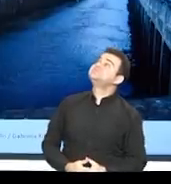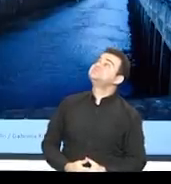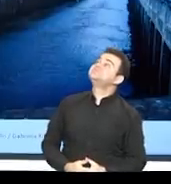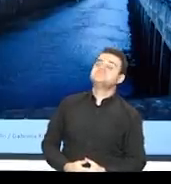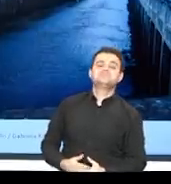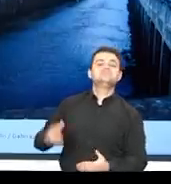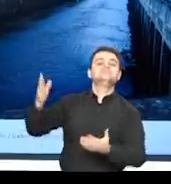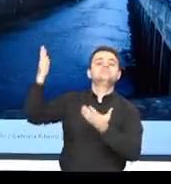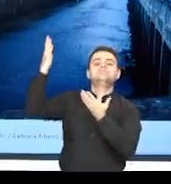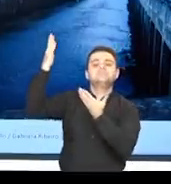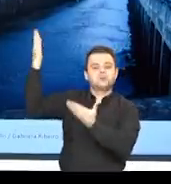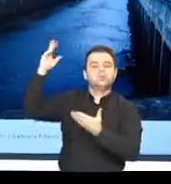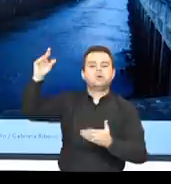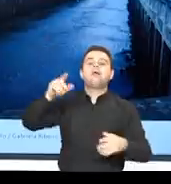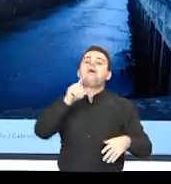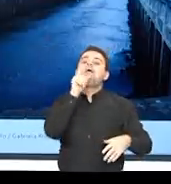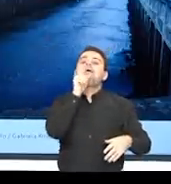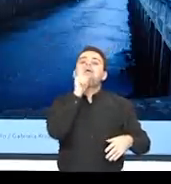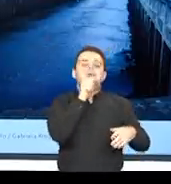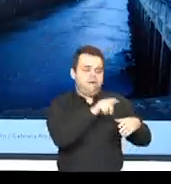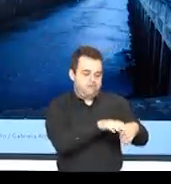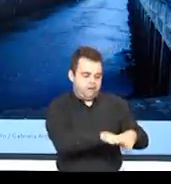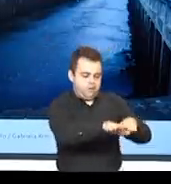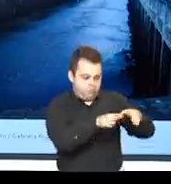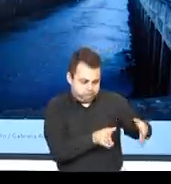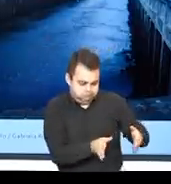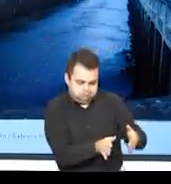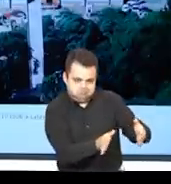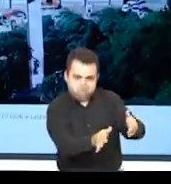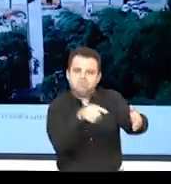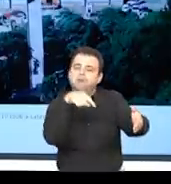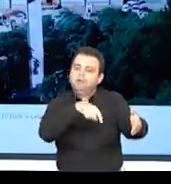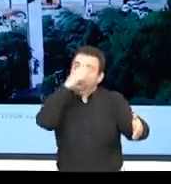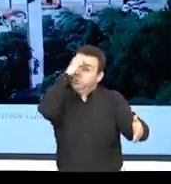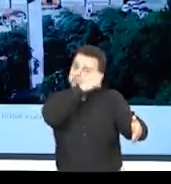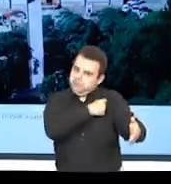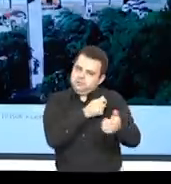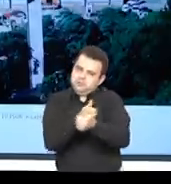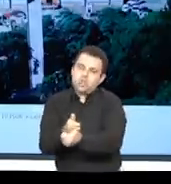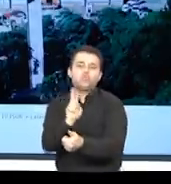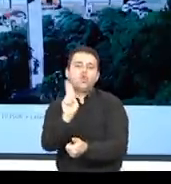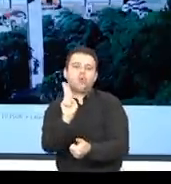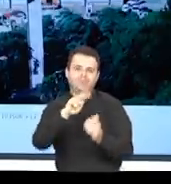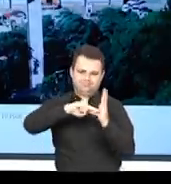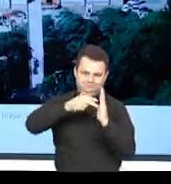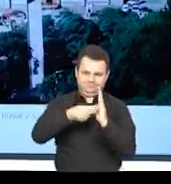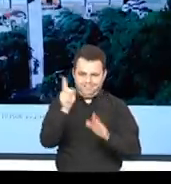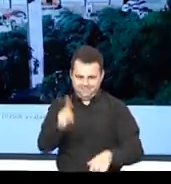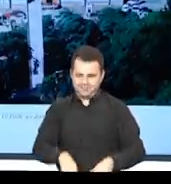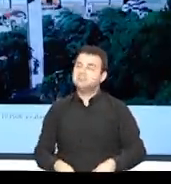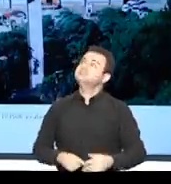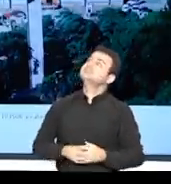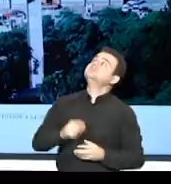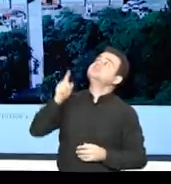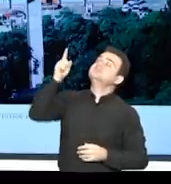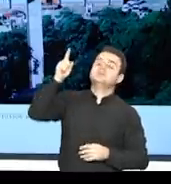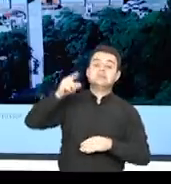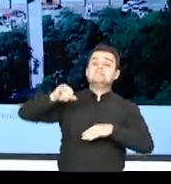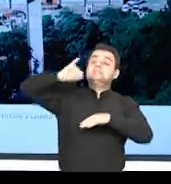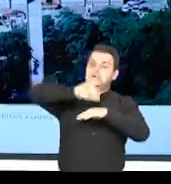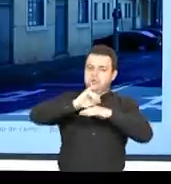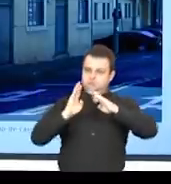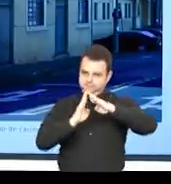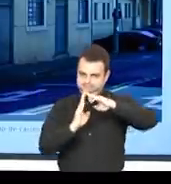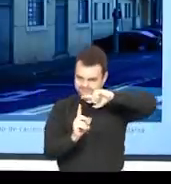Temos aqui um trecho do rio que deu nome a São José do Rio Preto. Agora temos a Igreja Catedral, localizada no